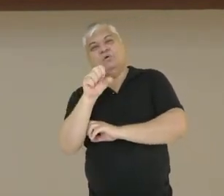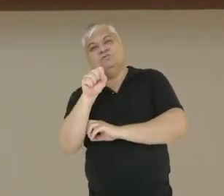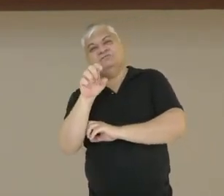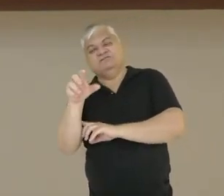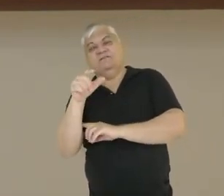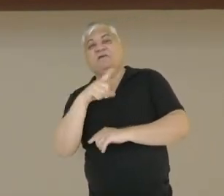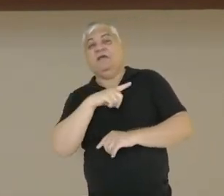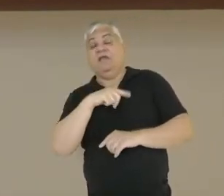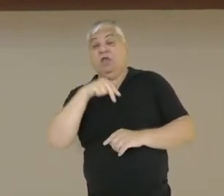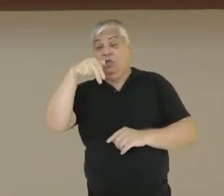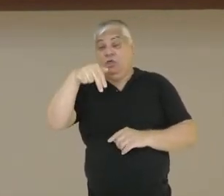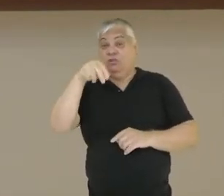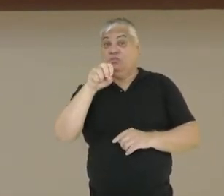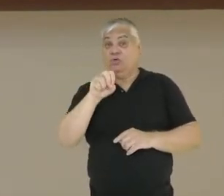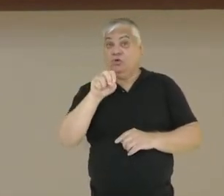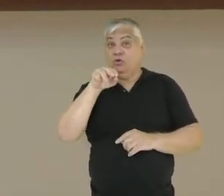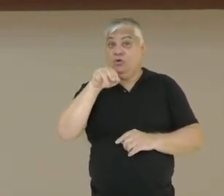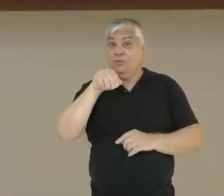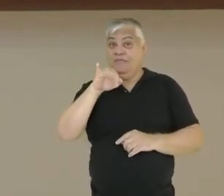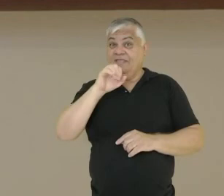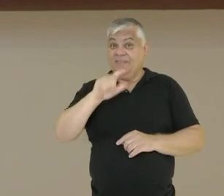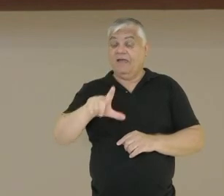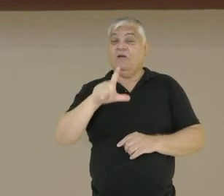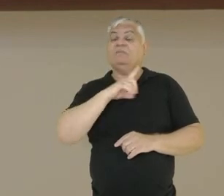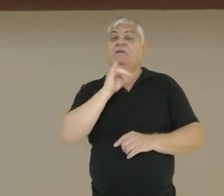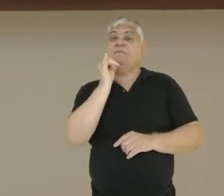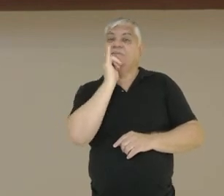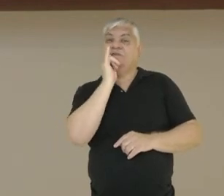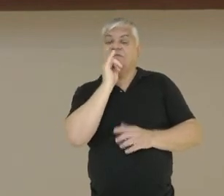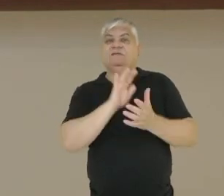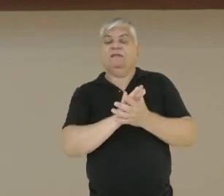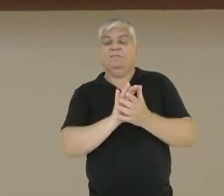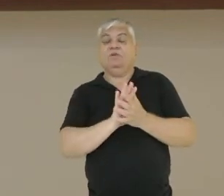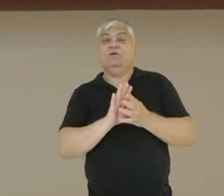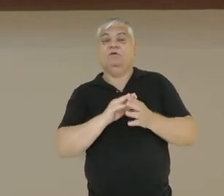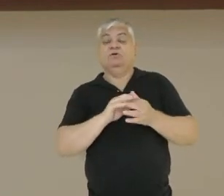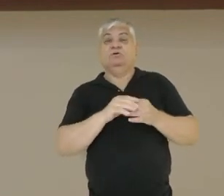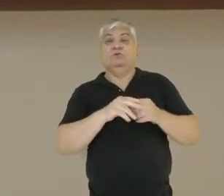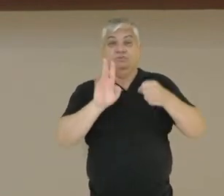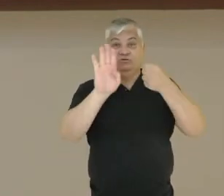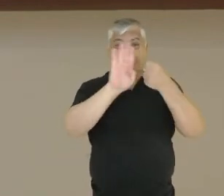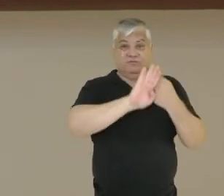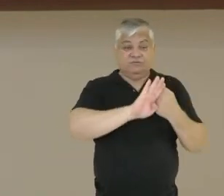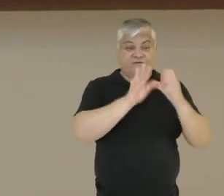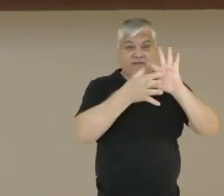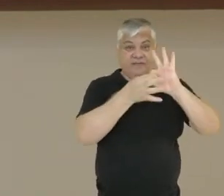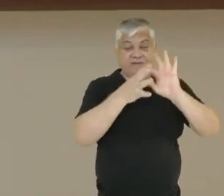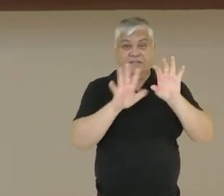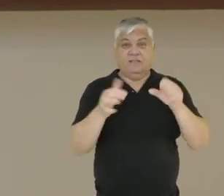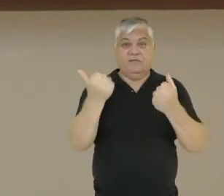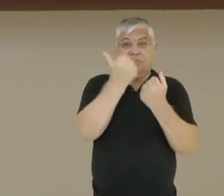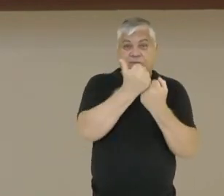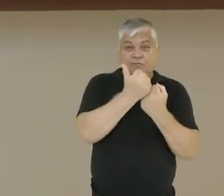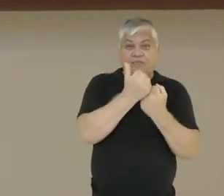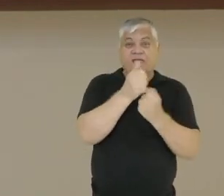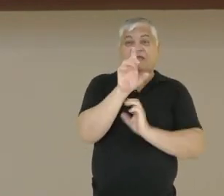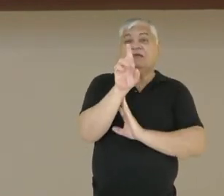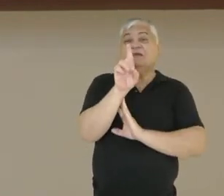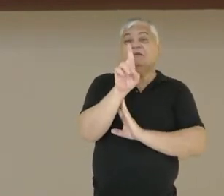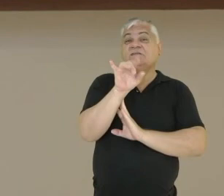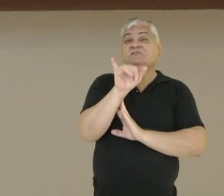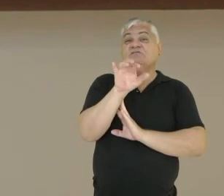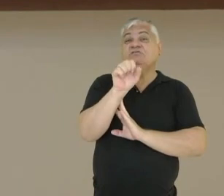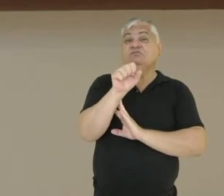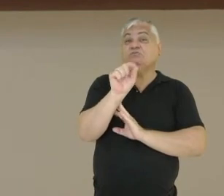nominal é aquela que vem depois de um substantivo abstrato e eu posso substituir por disso,